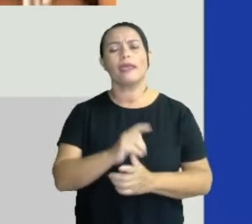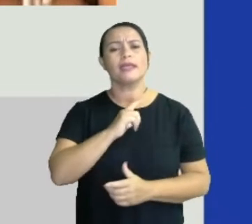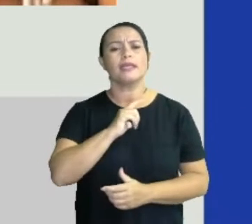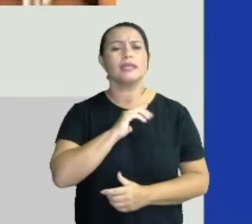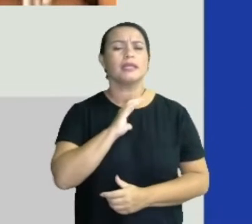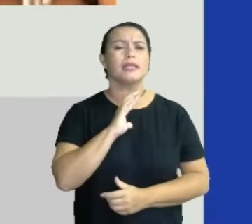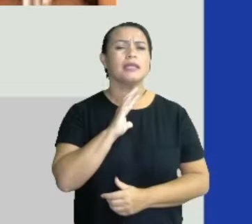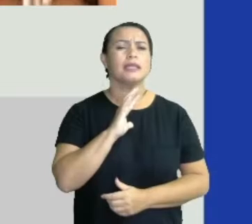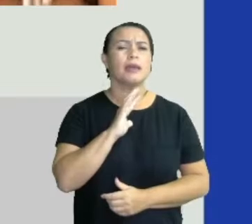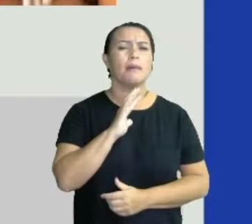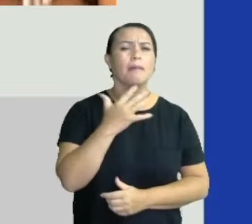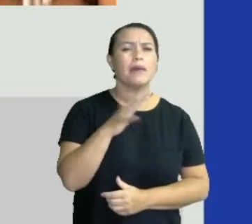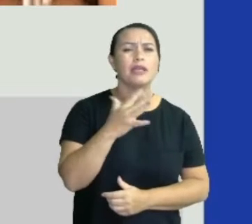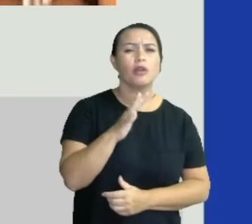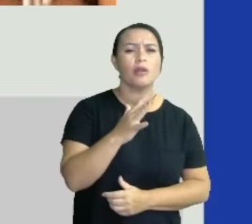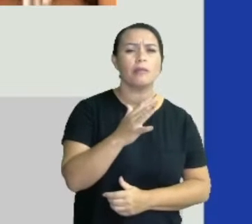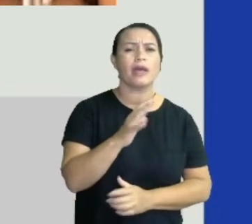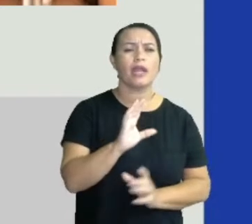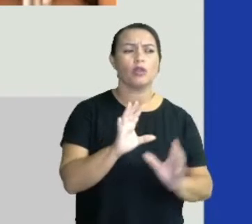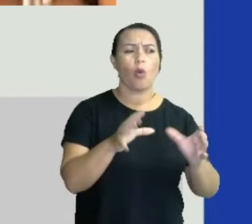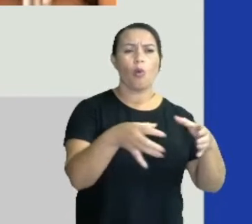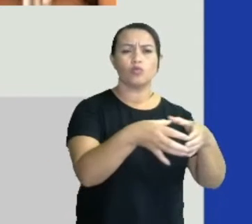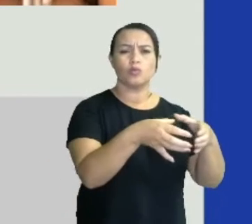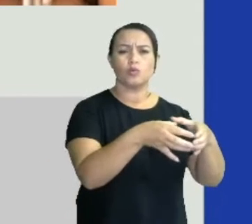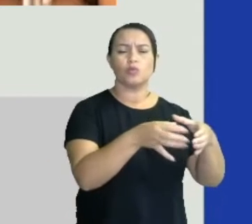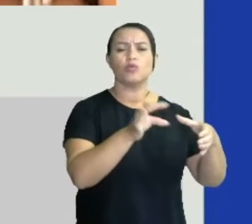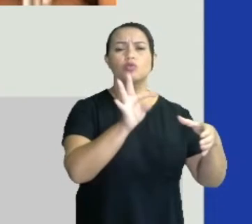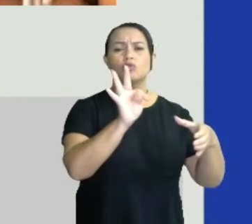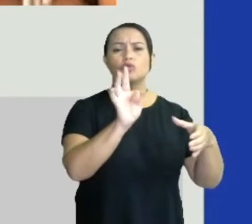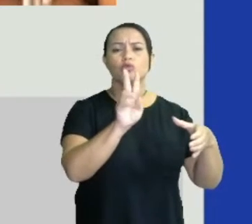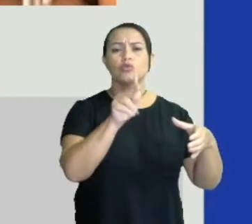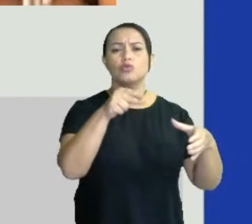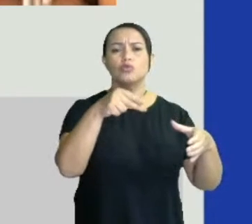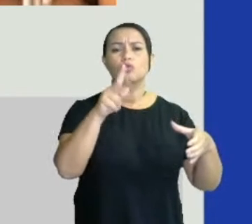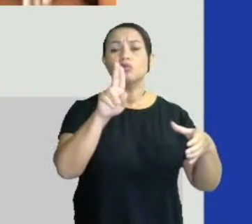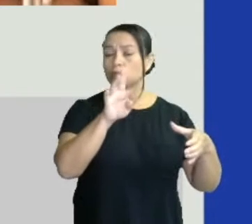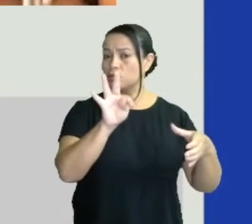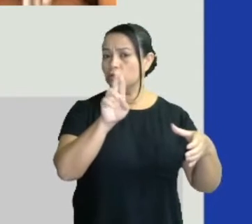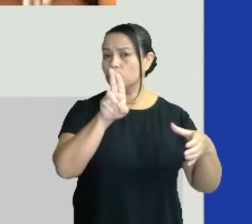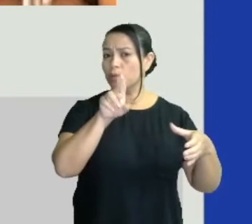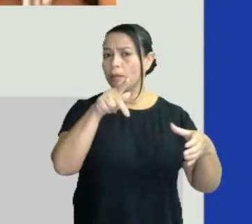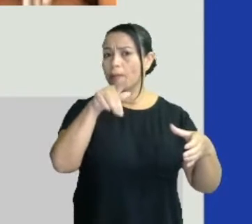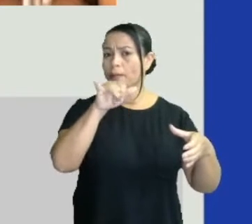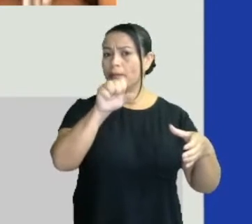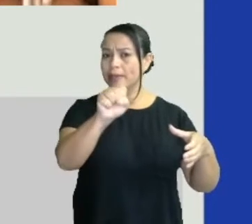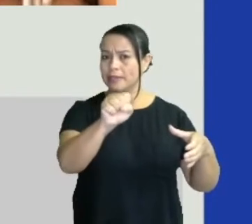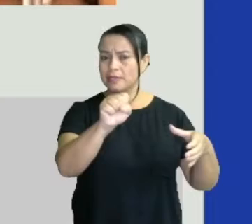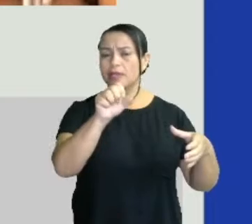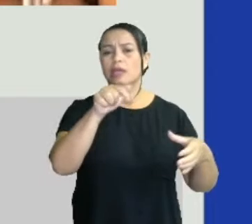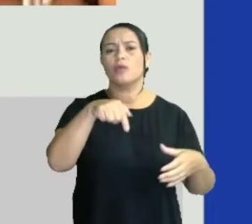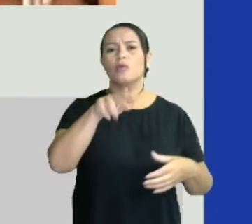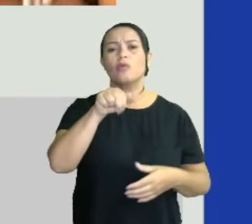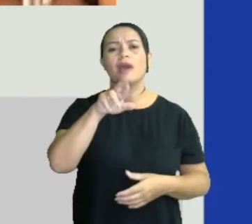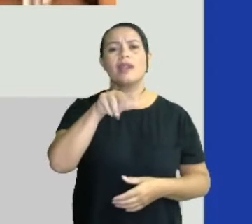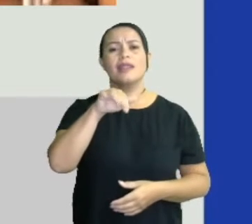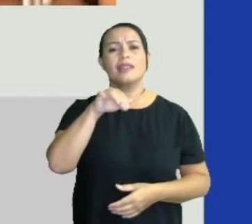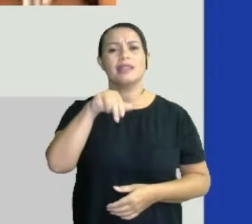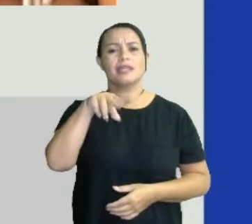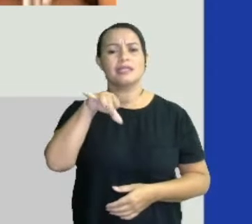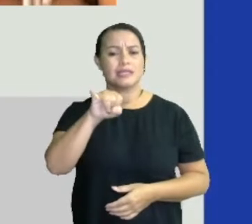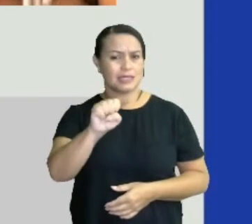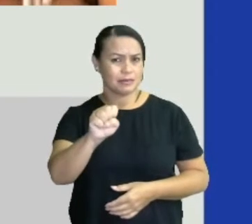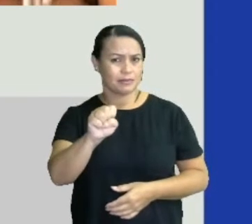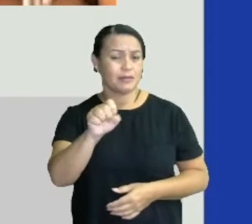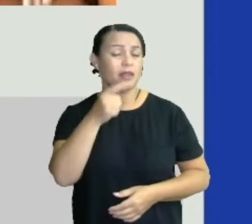etnia mais numerosa era dos tupis-guaranis. Então, mas não só existiam os